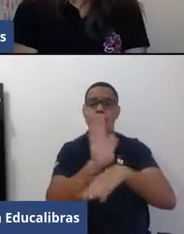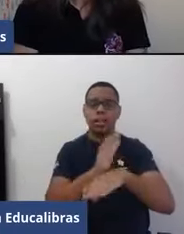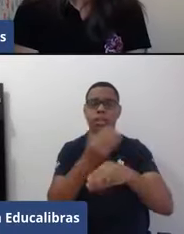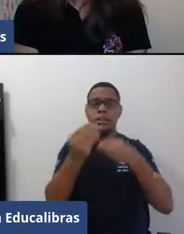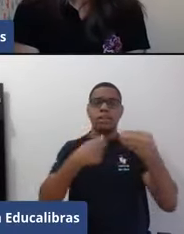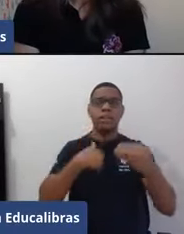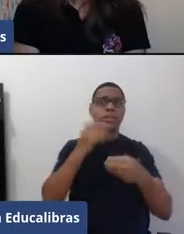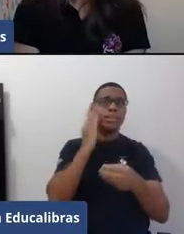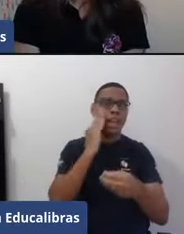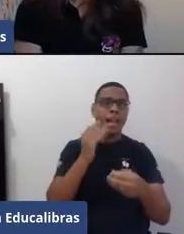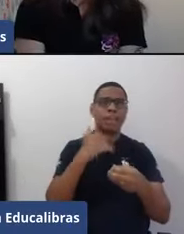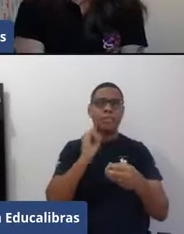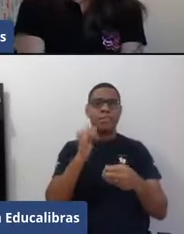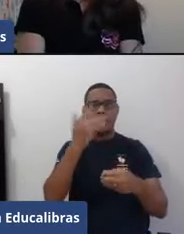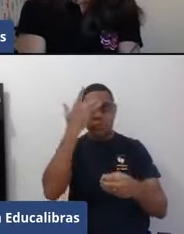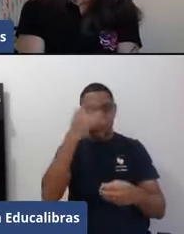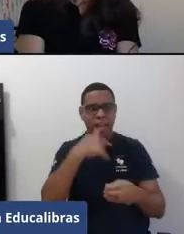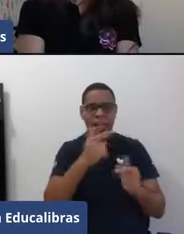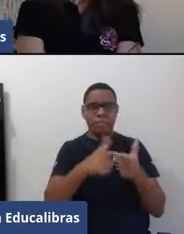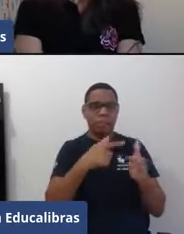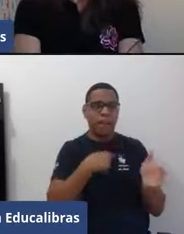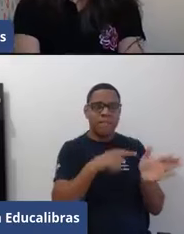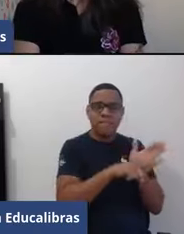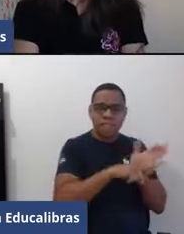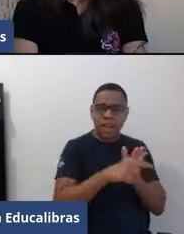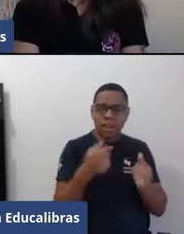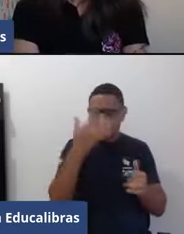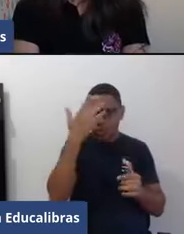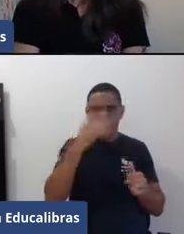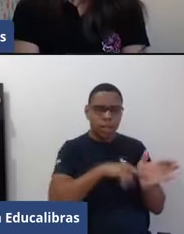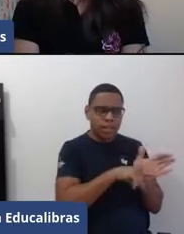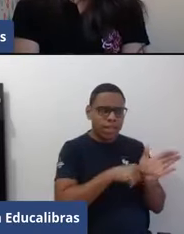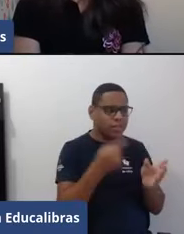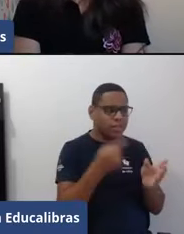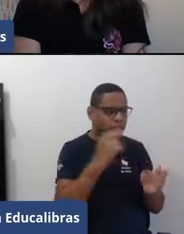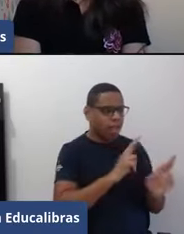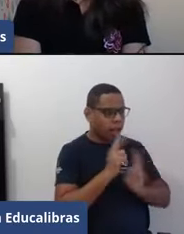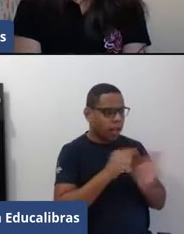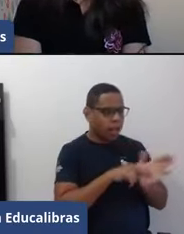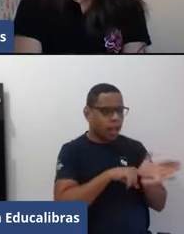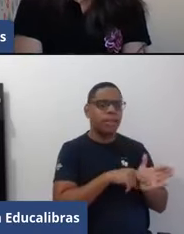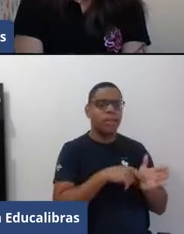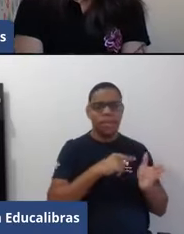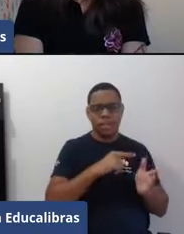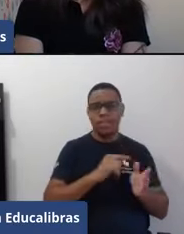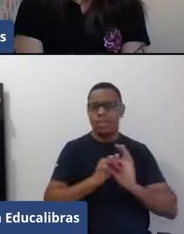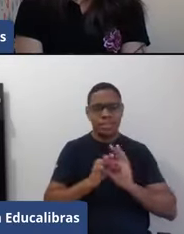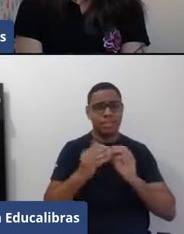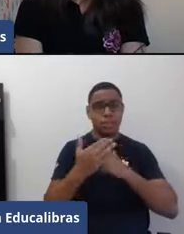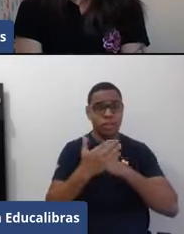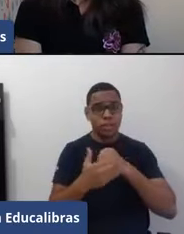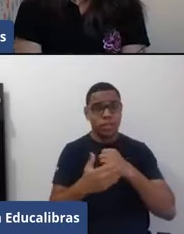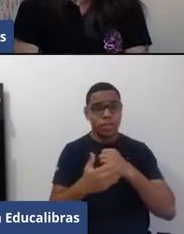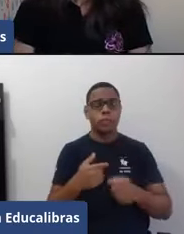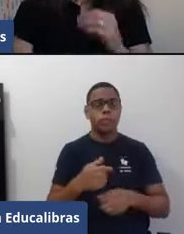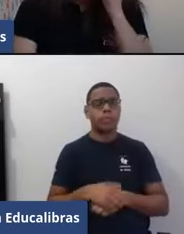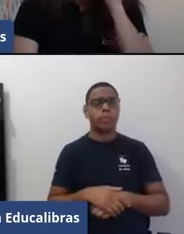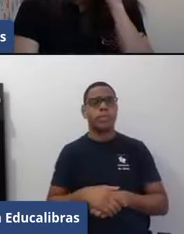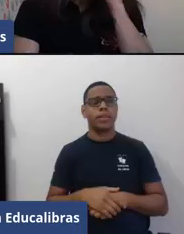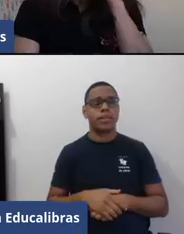sei, quando eu não sei, eu digo que eu não sei, eu busco respostas, e o que mais chama a atenção de